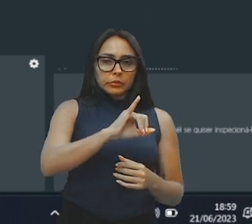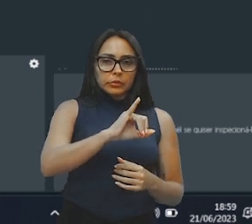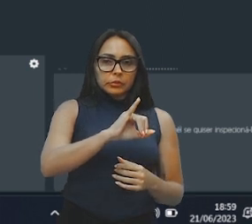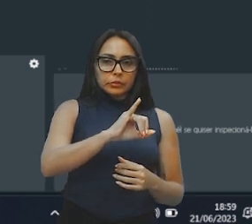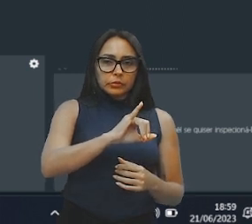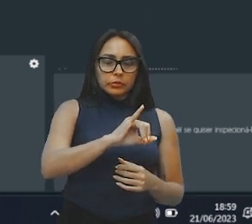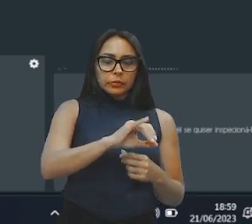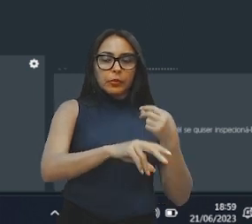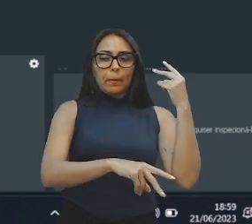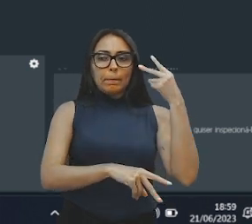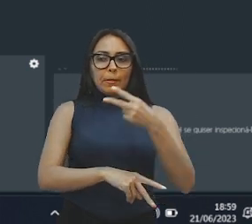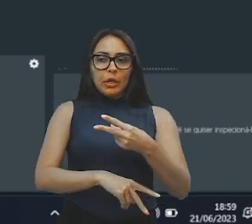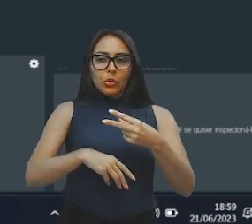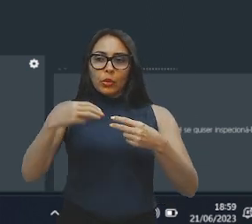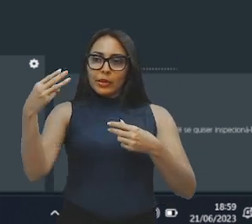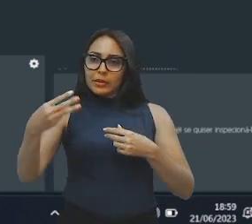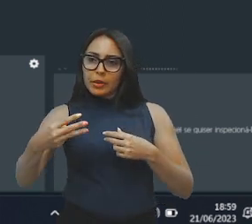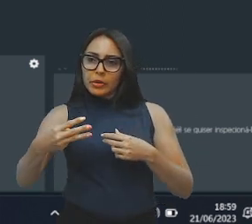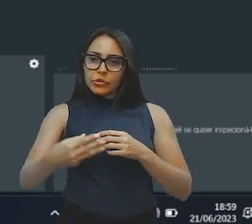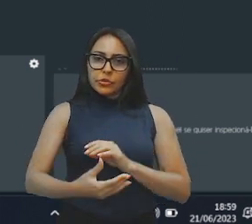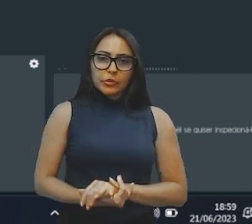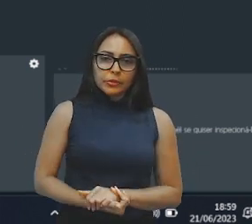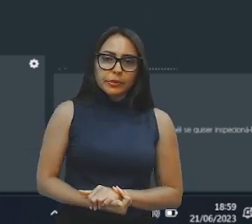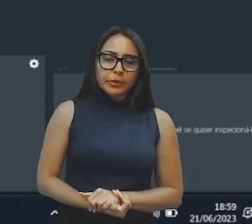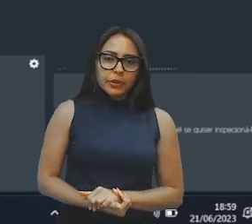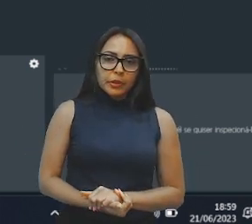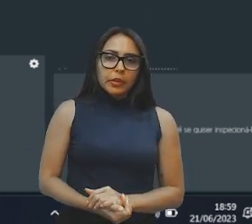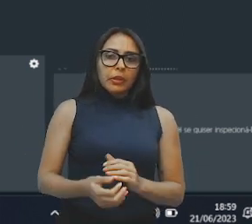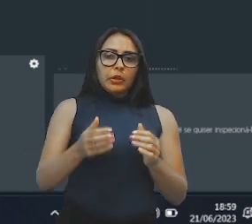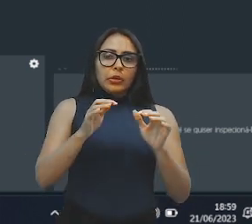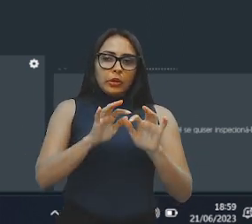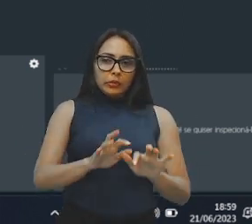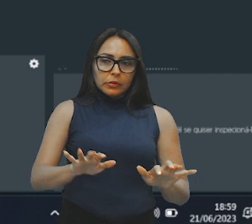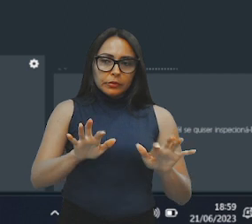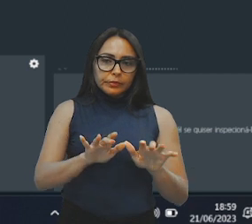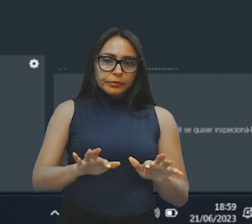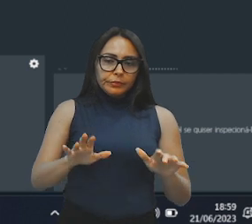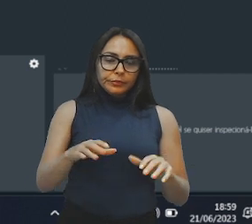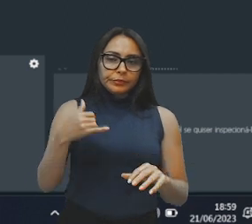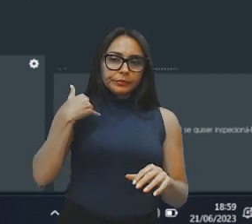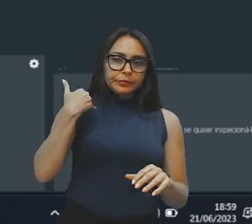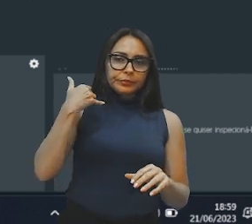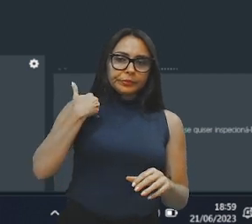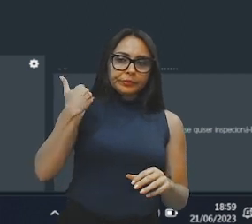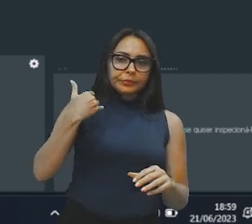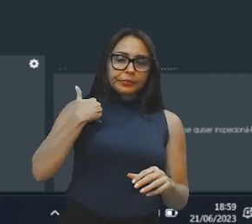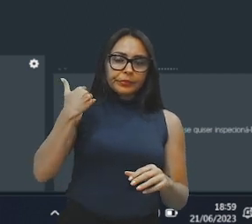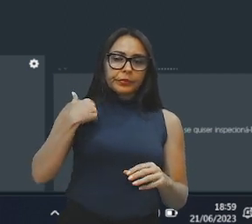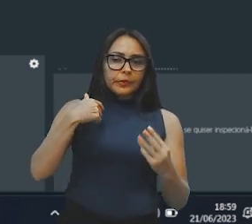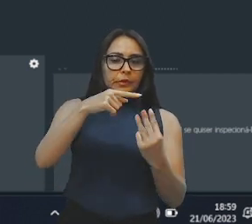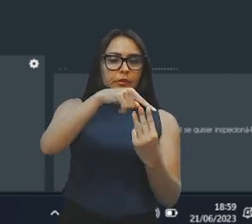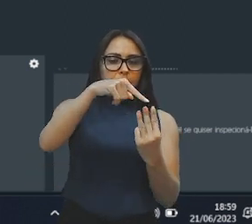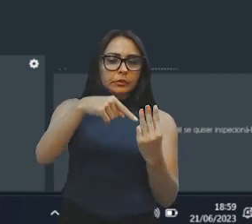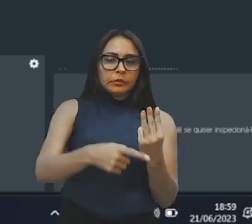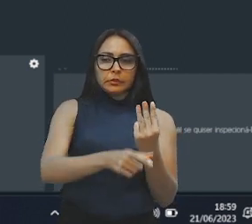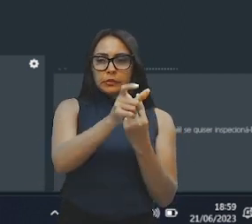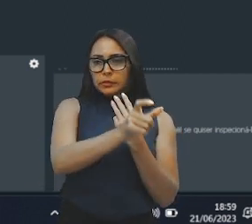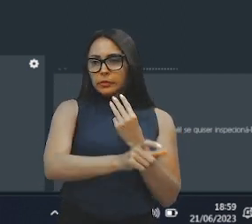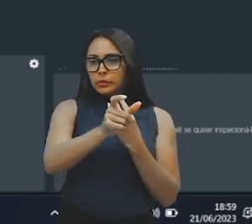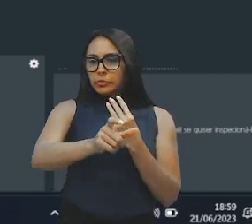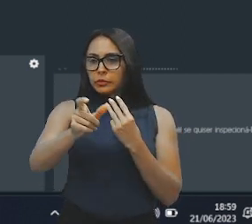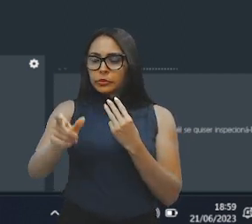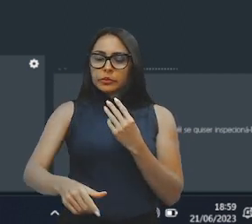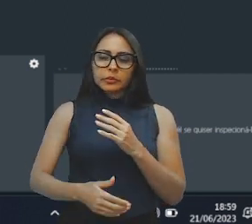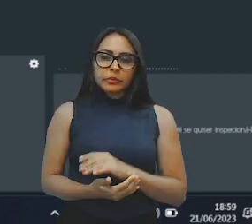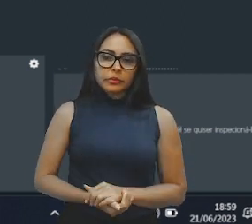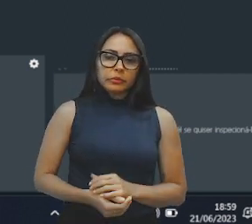que 3. Então, eu vou digitar a idade de 3 alunos. Depois, ele entra numa outra estrutura de repetição,